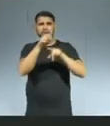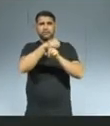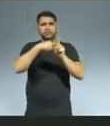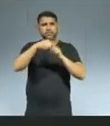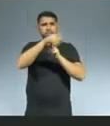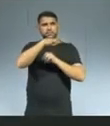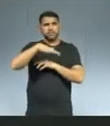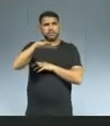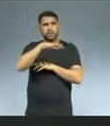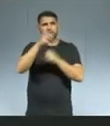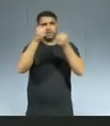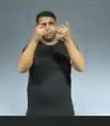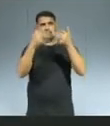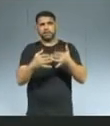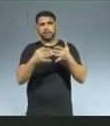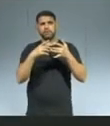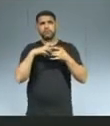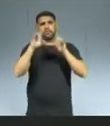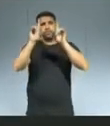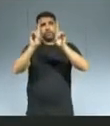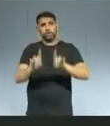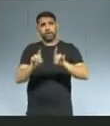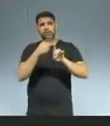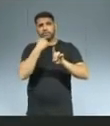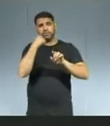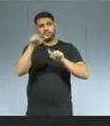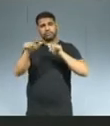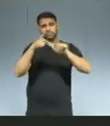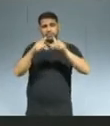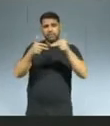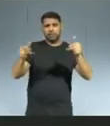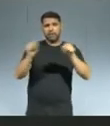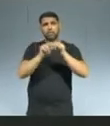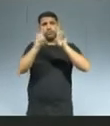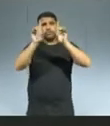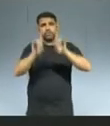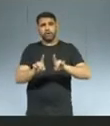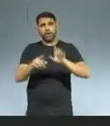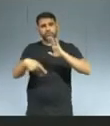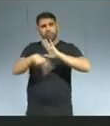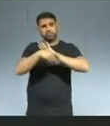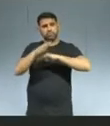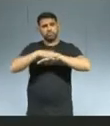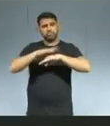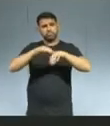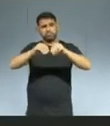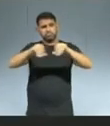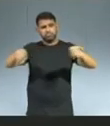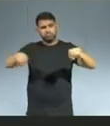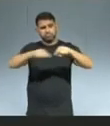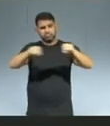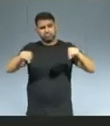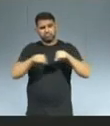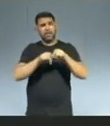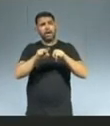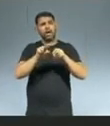social e aí nós estamos falando nos direitos dos trabalhadores alguns direitos dos proprietários a a questão